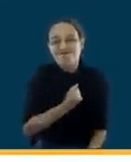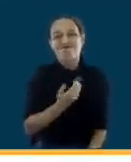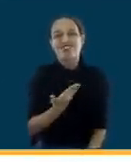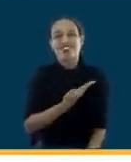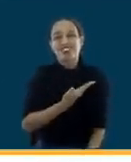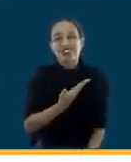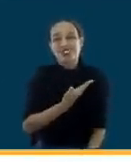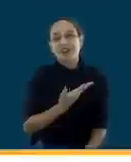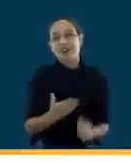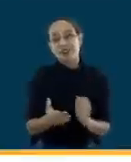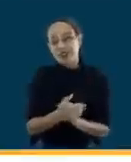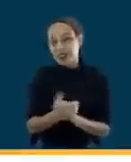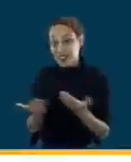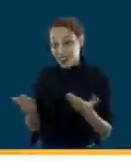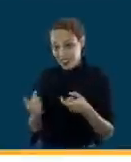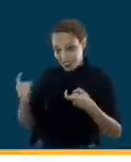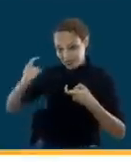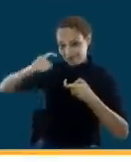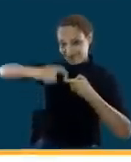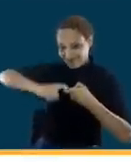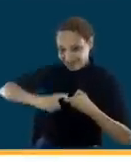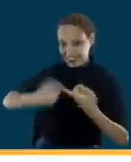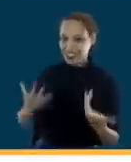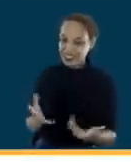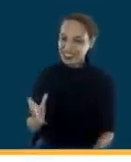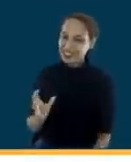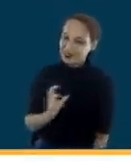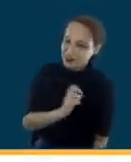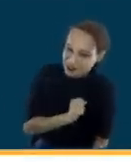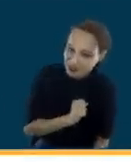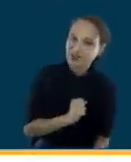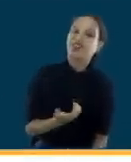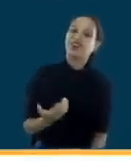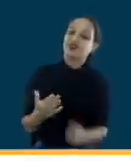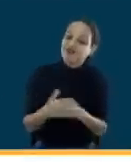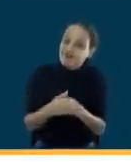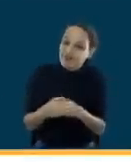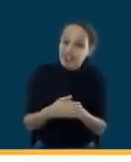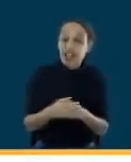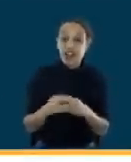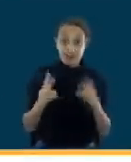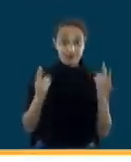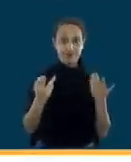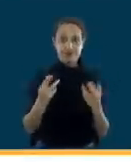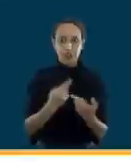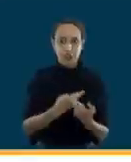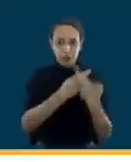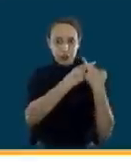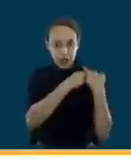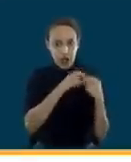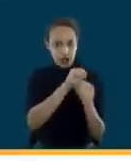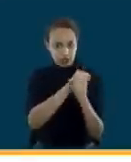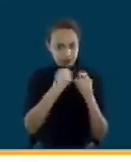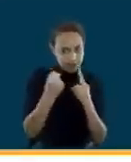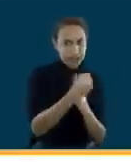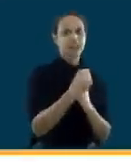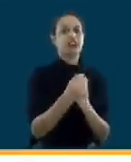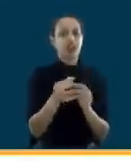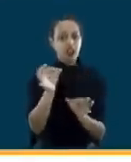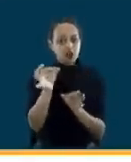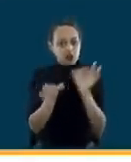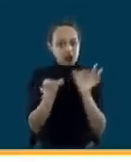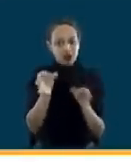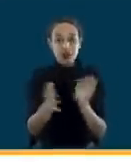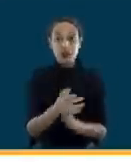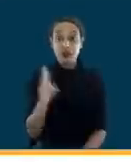nos liga nessa teia de afetos, de responsabilidade com a justiça social, de emergência, de tudo que é vivo, de tudo